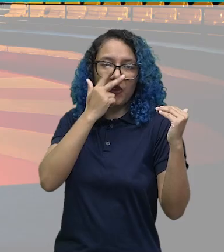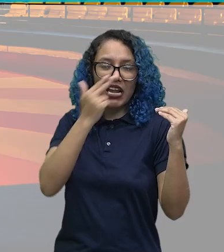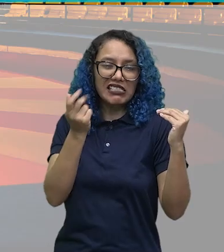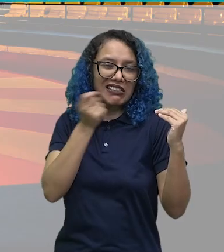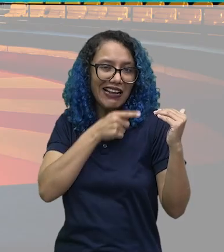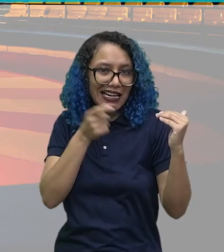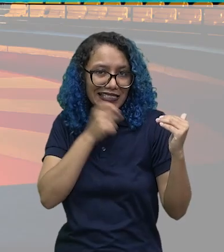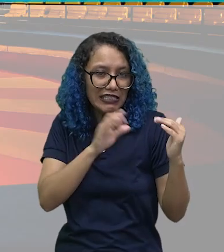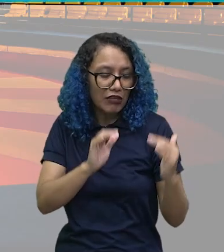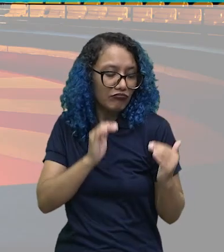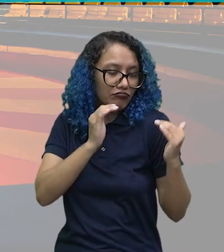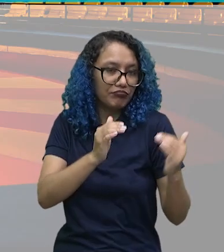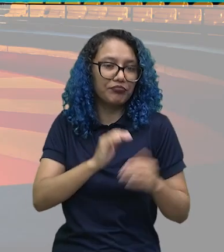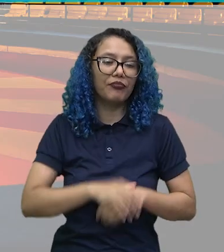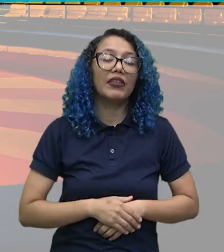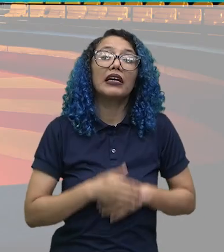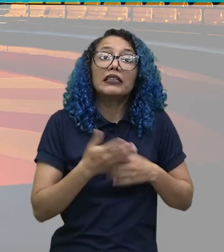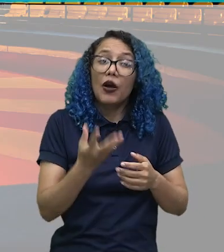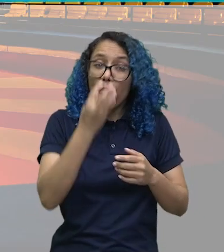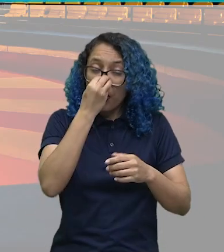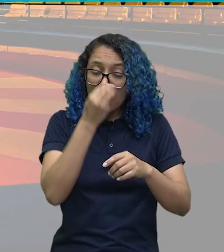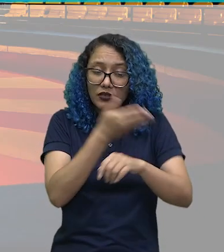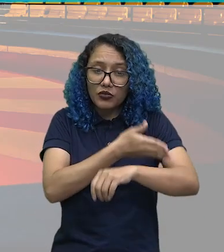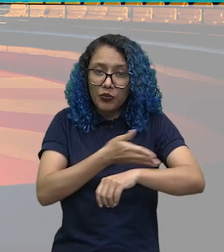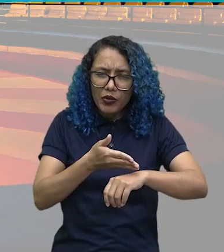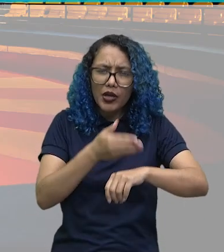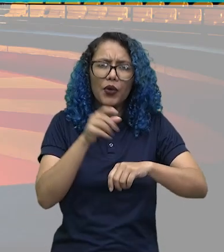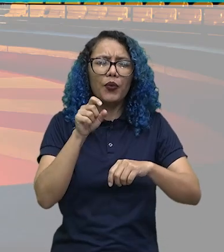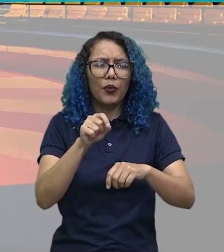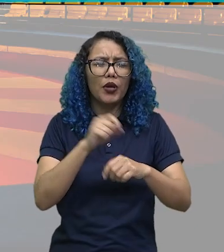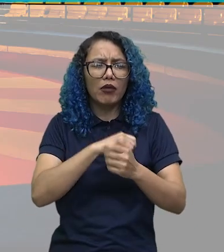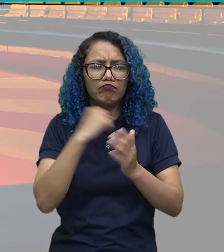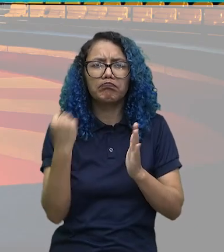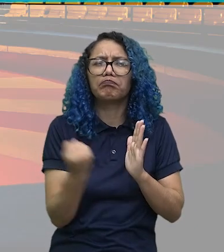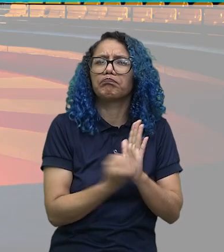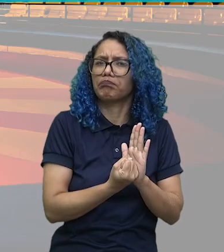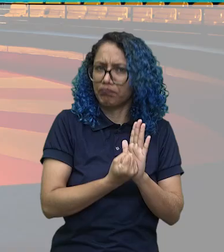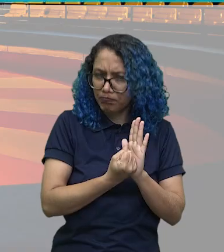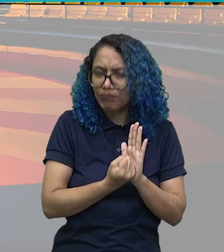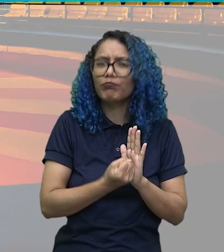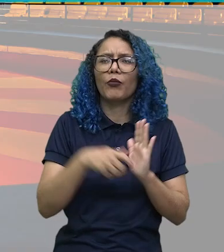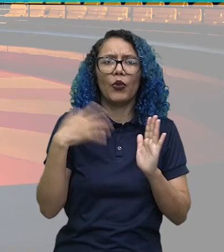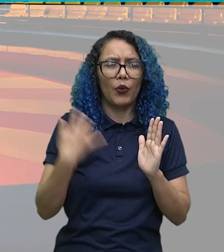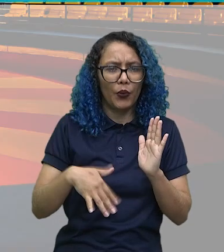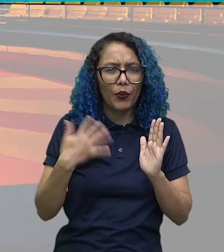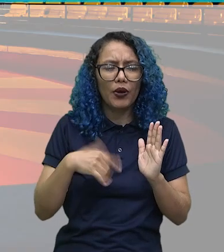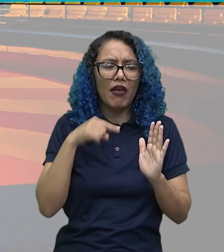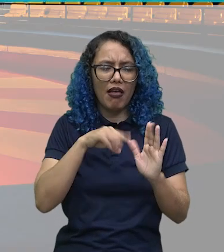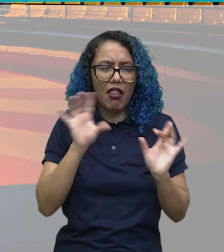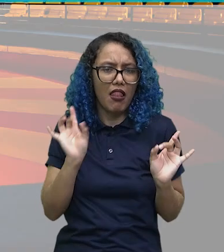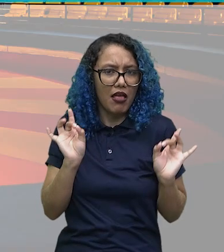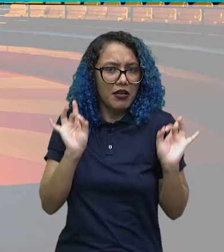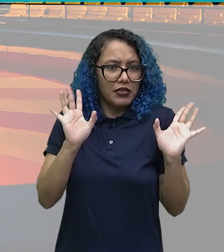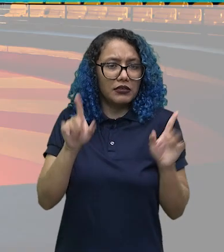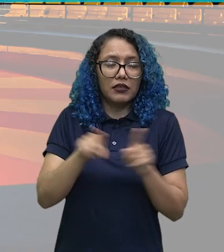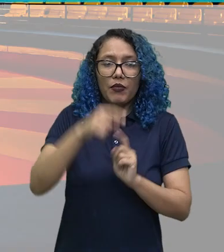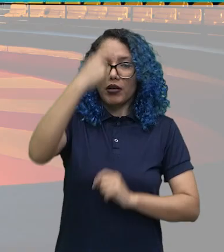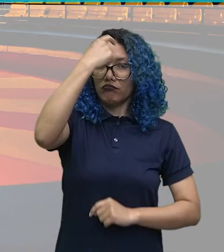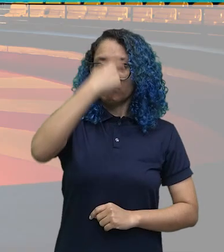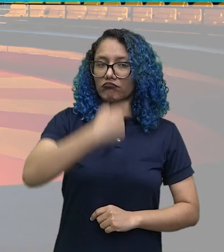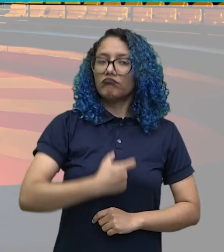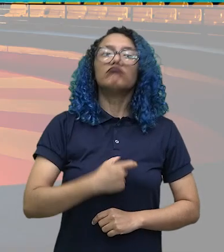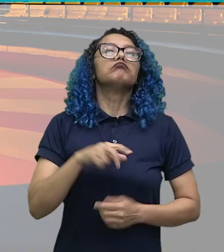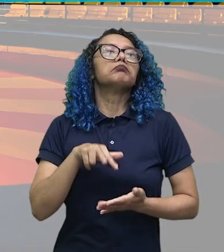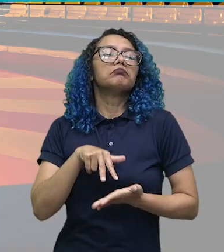cômico. O Clown branco é, sem dúvida, um dos mais marcantes, conhecido por sua elegância e